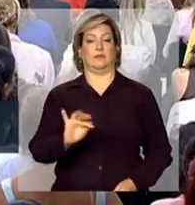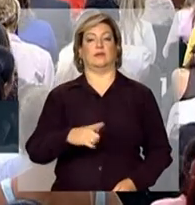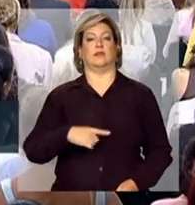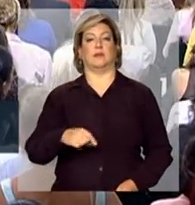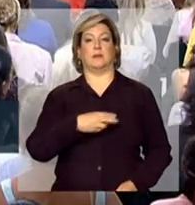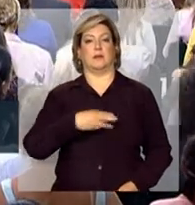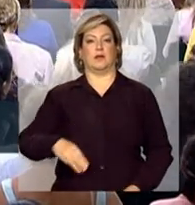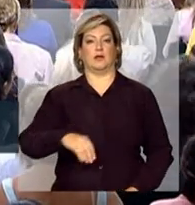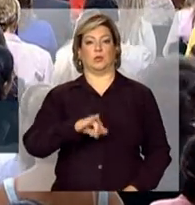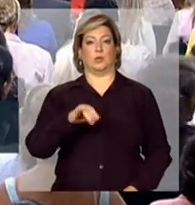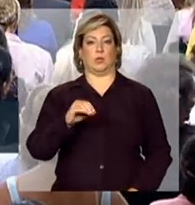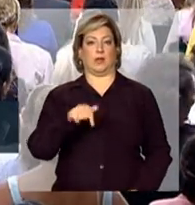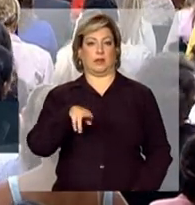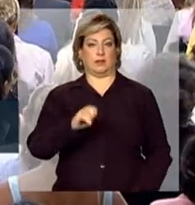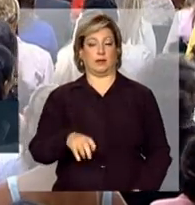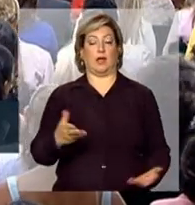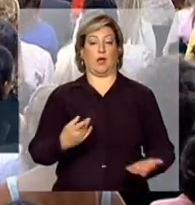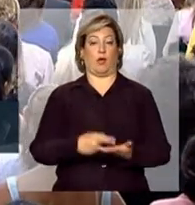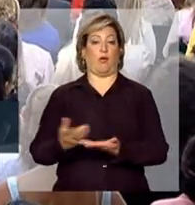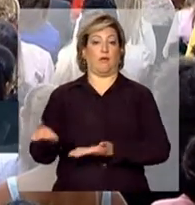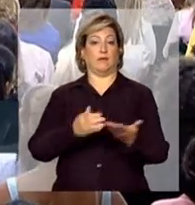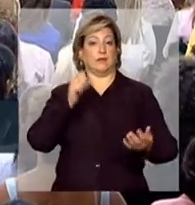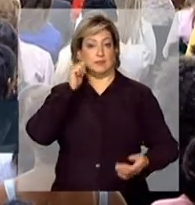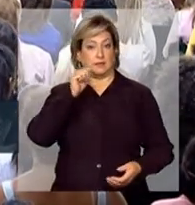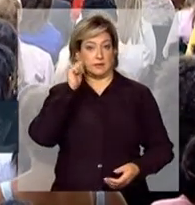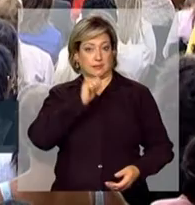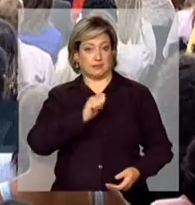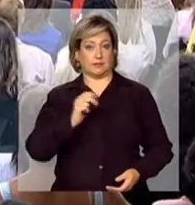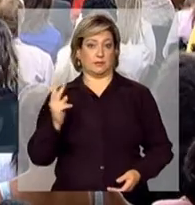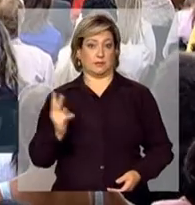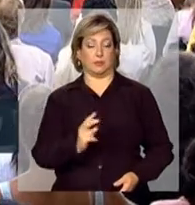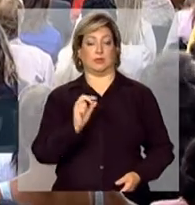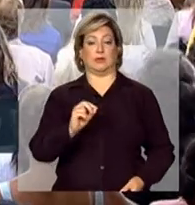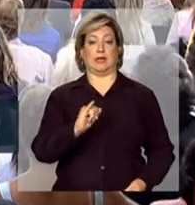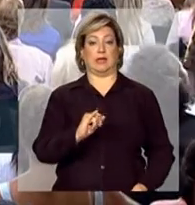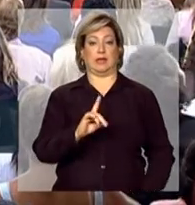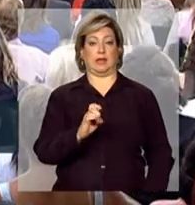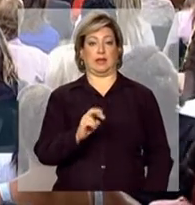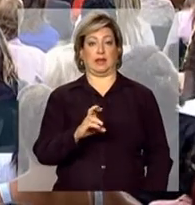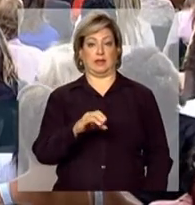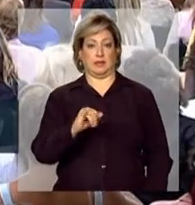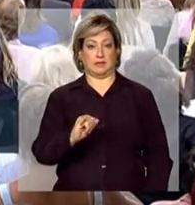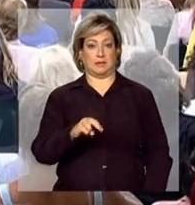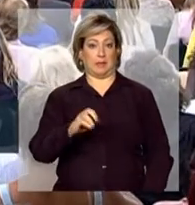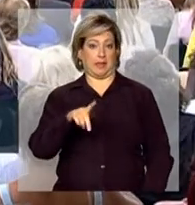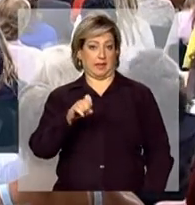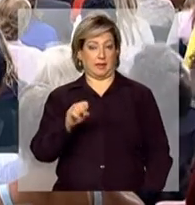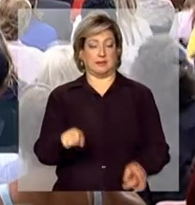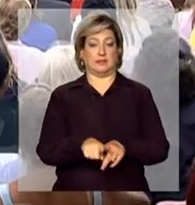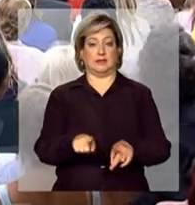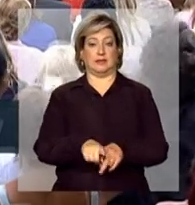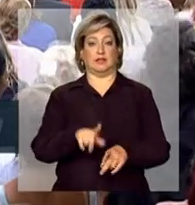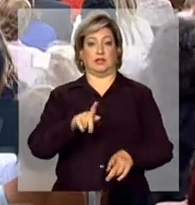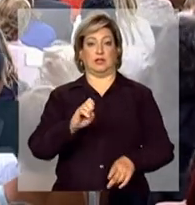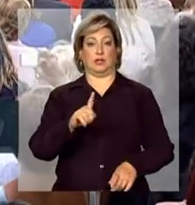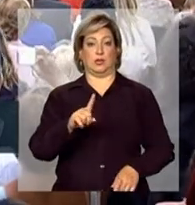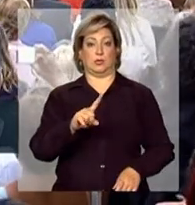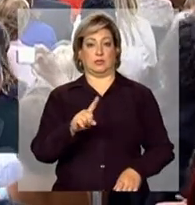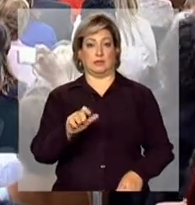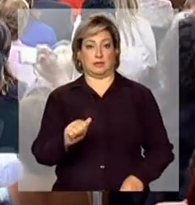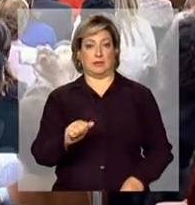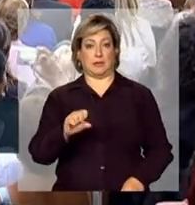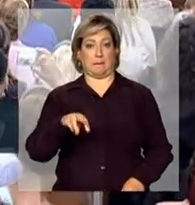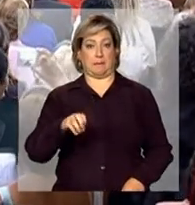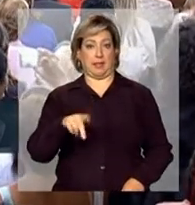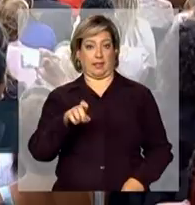Ministro Joaquim Barbosa convidamos a senhoras e desse Rodrigues Mendes e Gelson Sousa